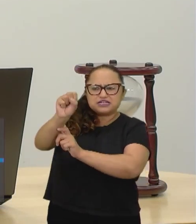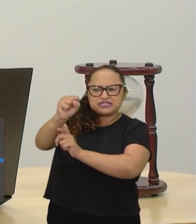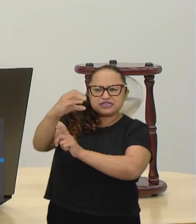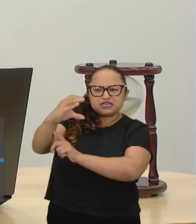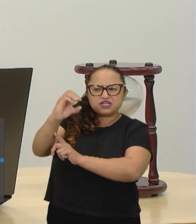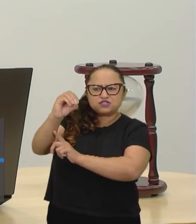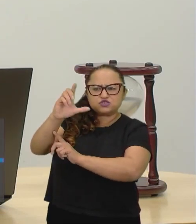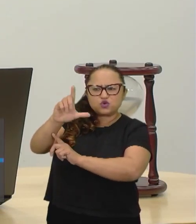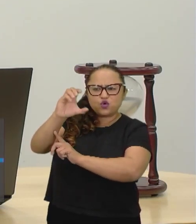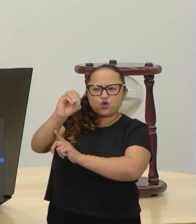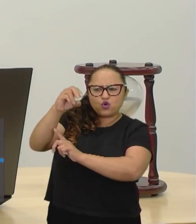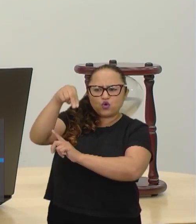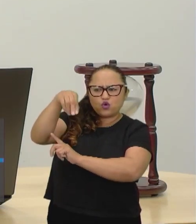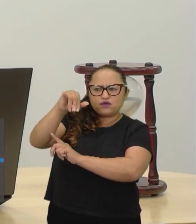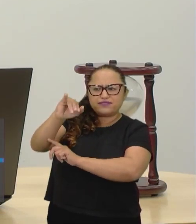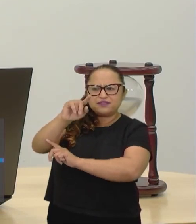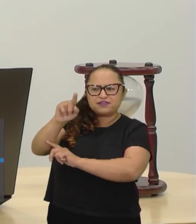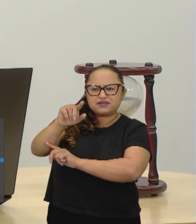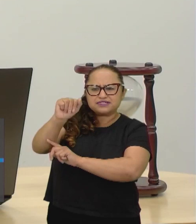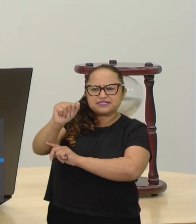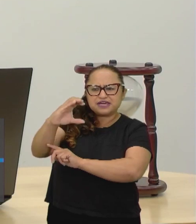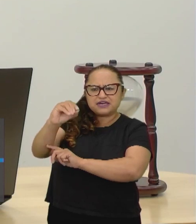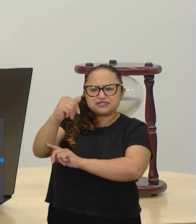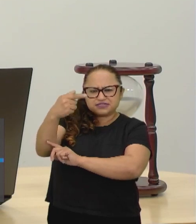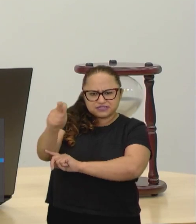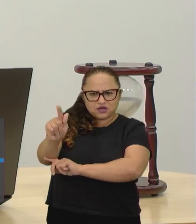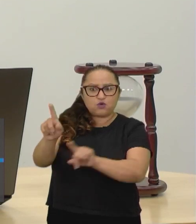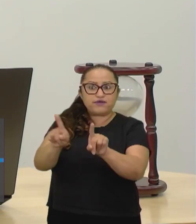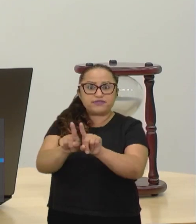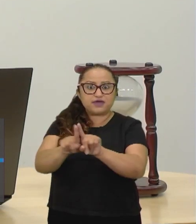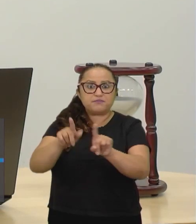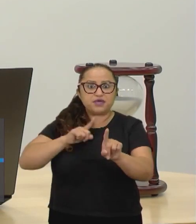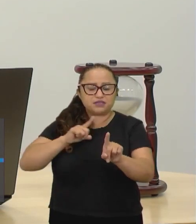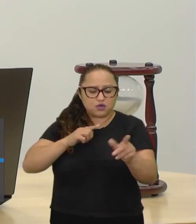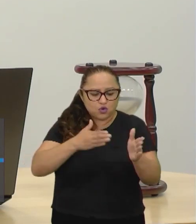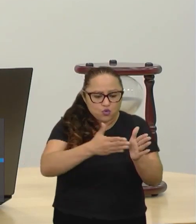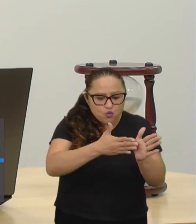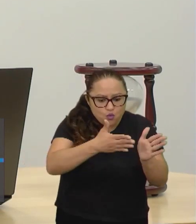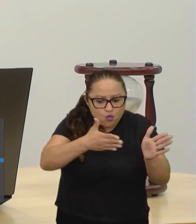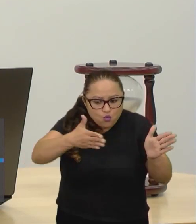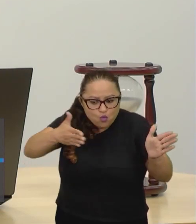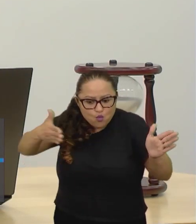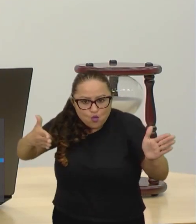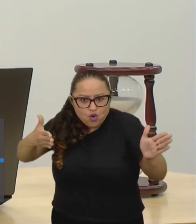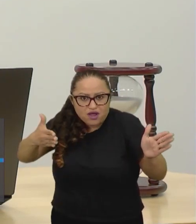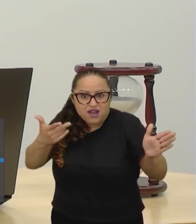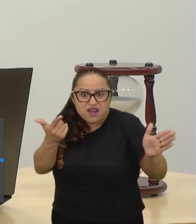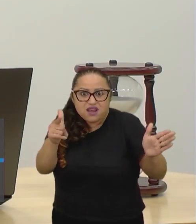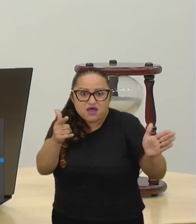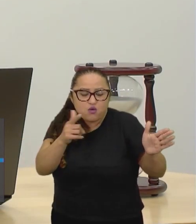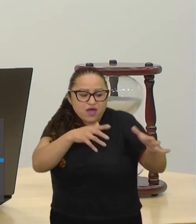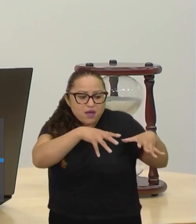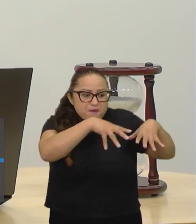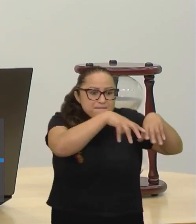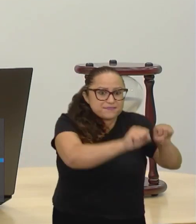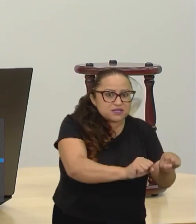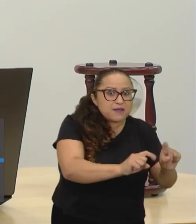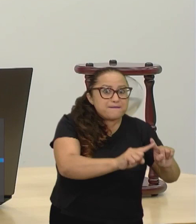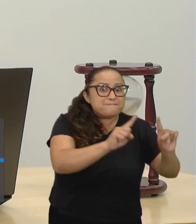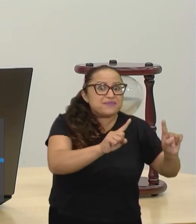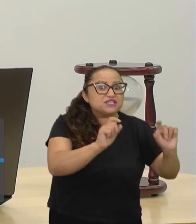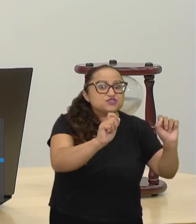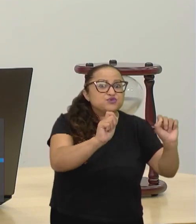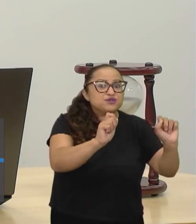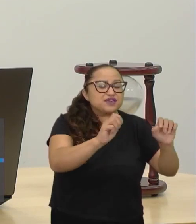bem? Mas também existe uma linha da historiografia que diz que não foi a descolonização, e sim um processo de independência,